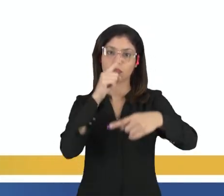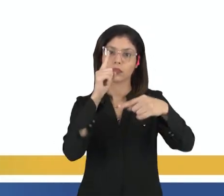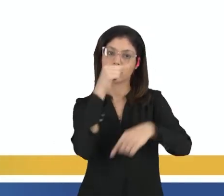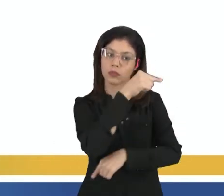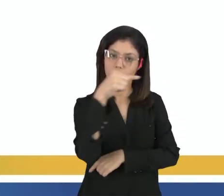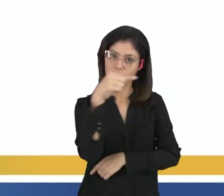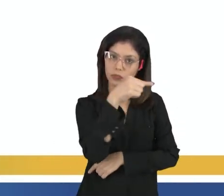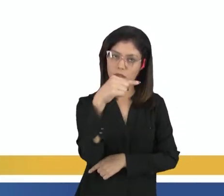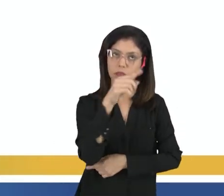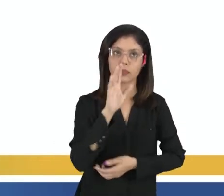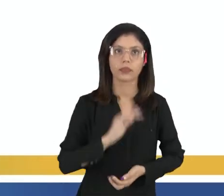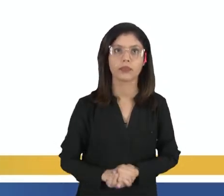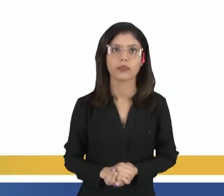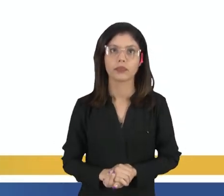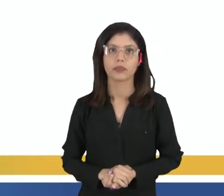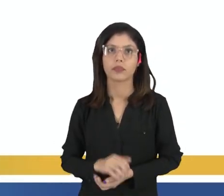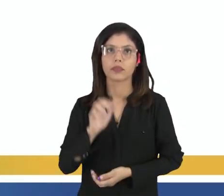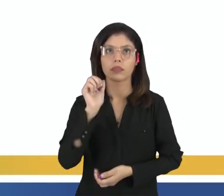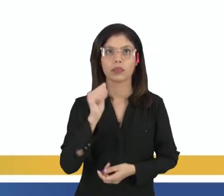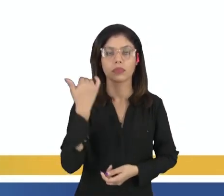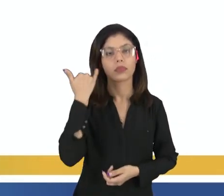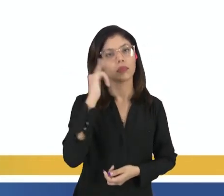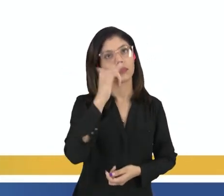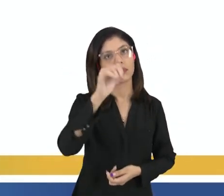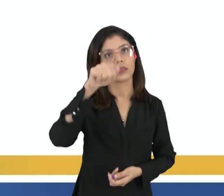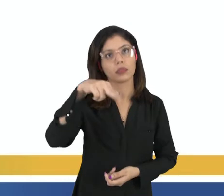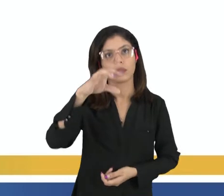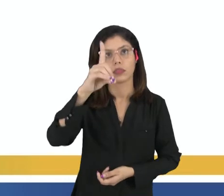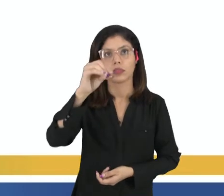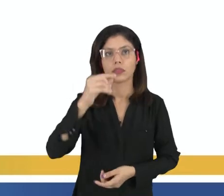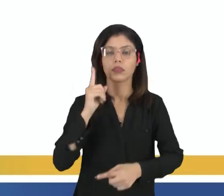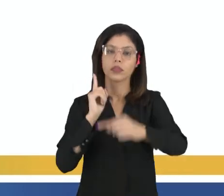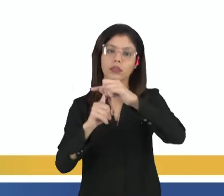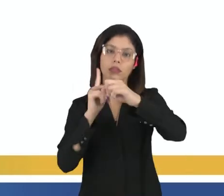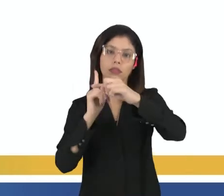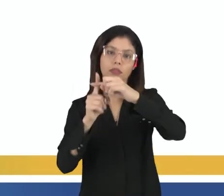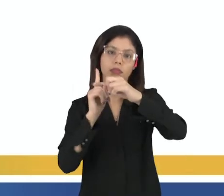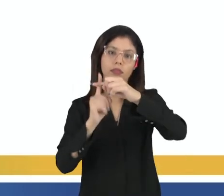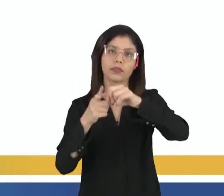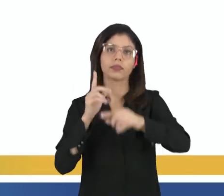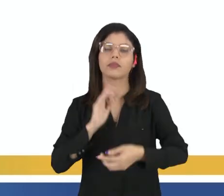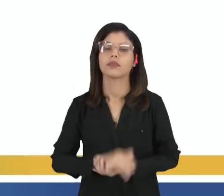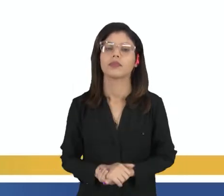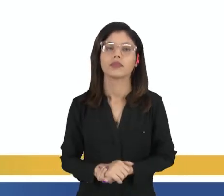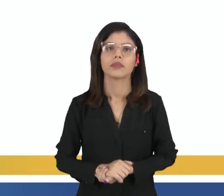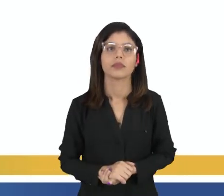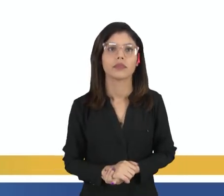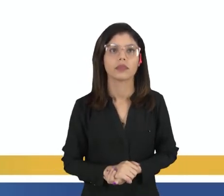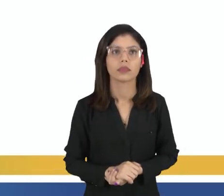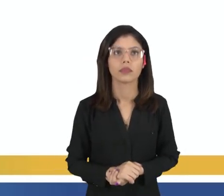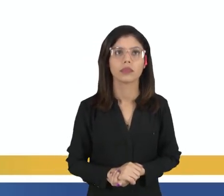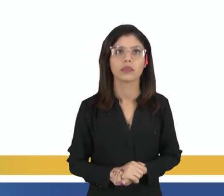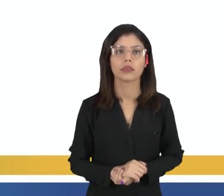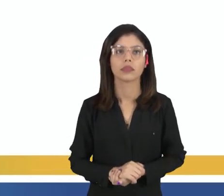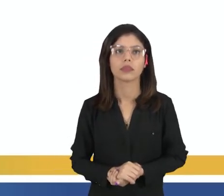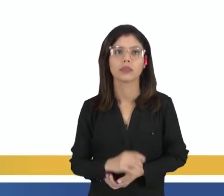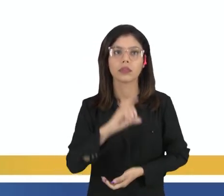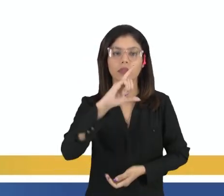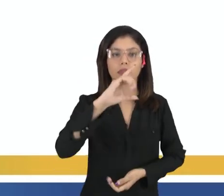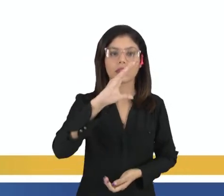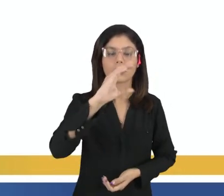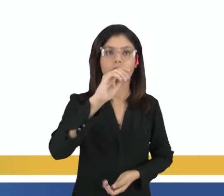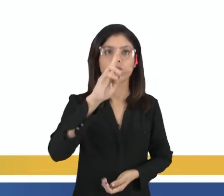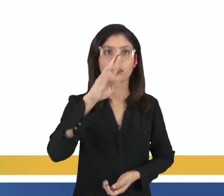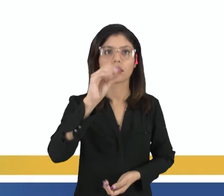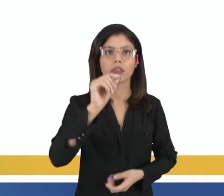polo negativo e na eletrólise o anodo é o polo positivo. Nas pilhas,